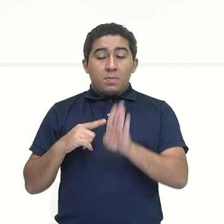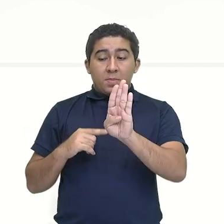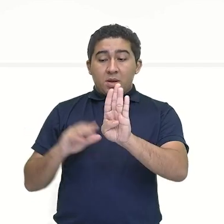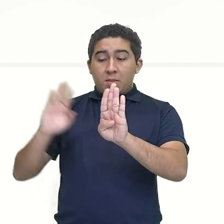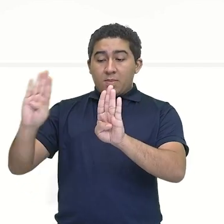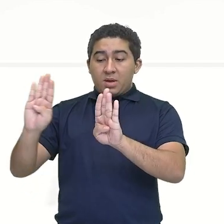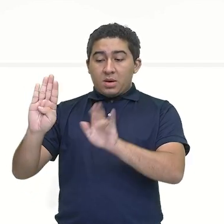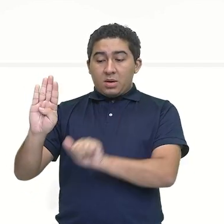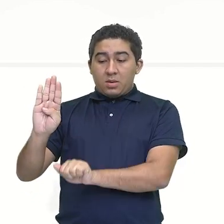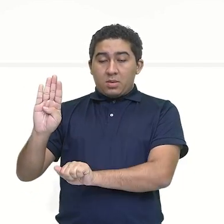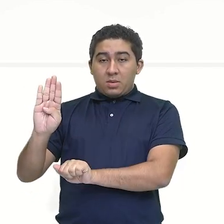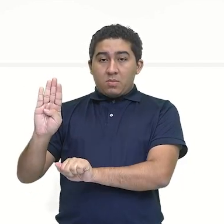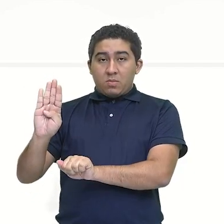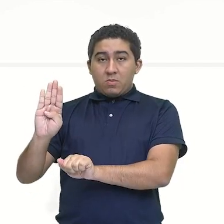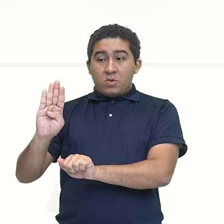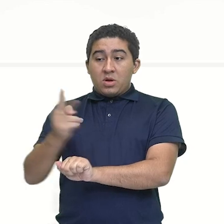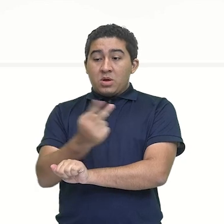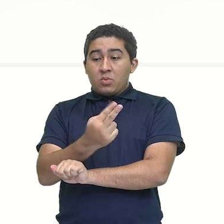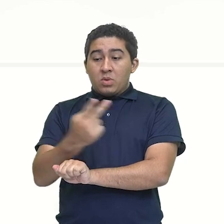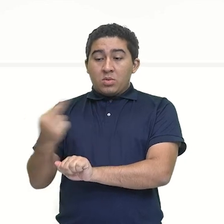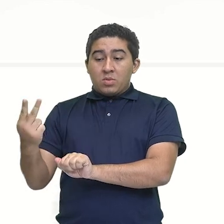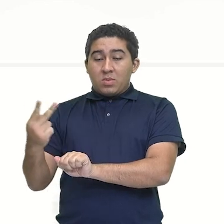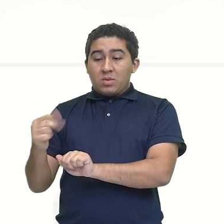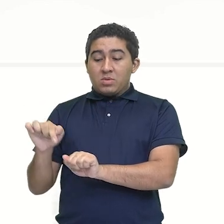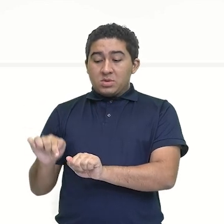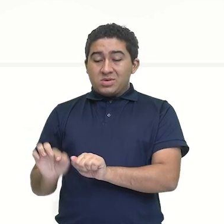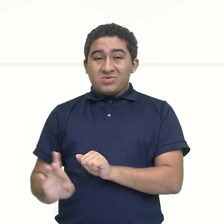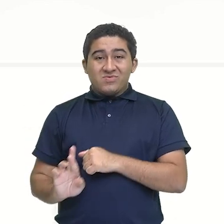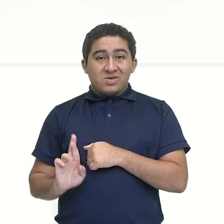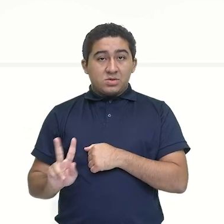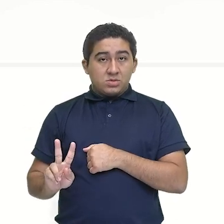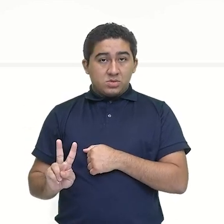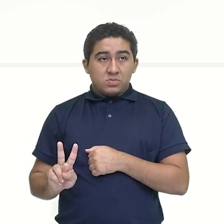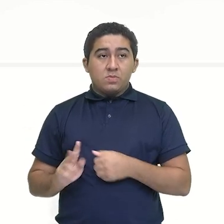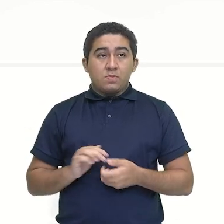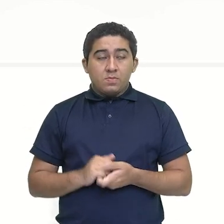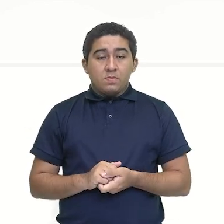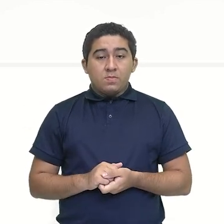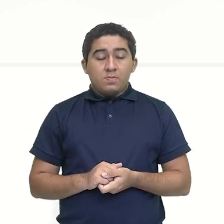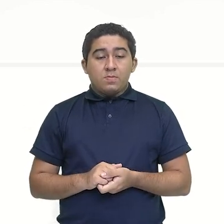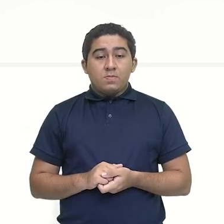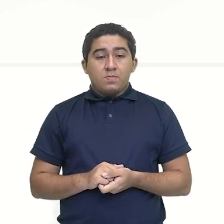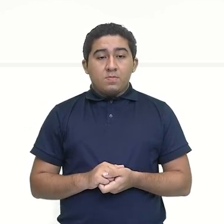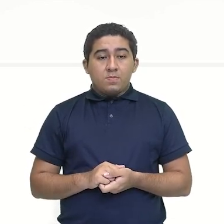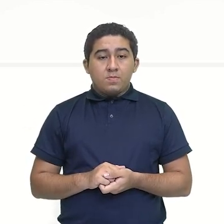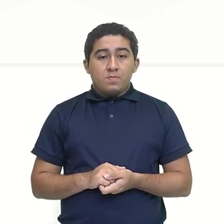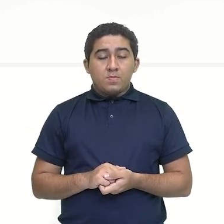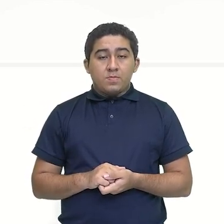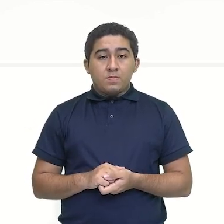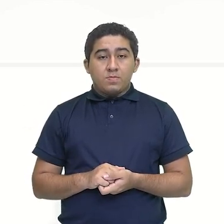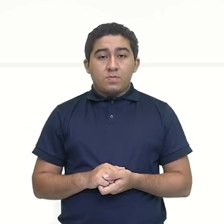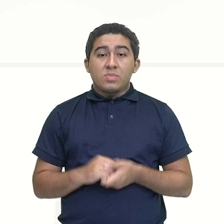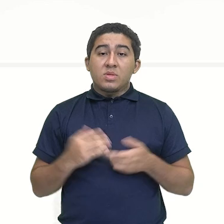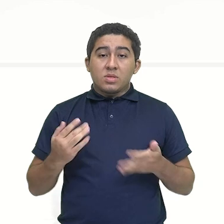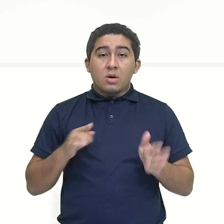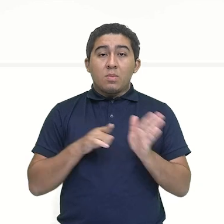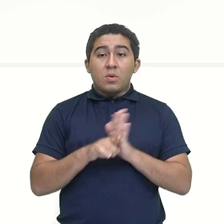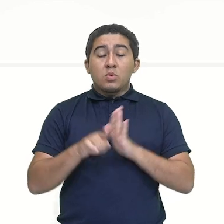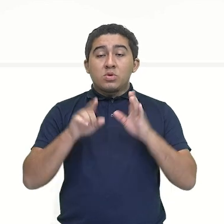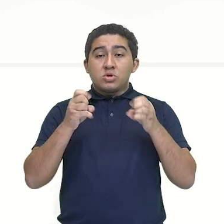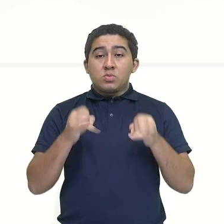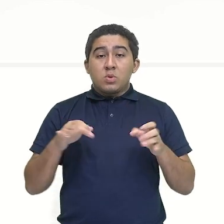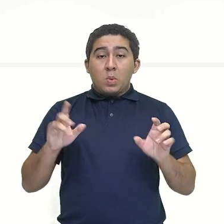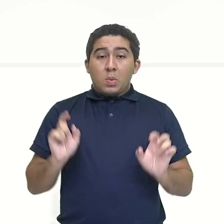lado igual ao outro, mais um terceiro que é diferente. Então essa questão fala